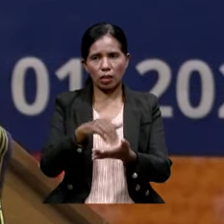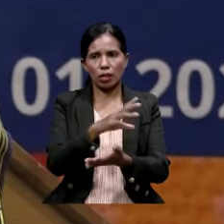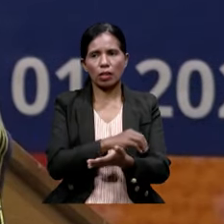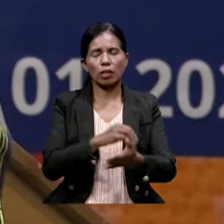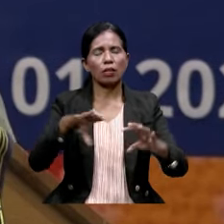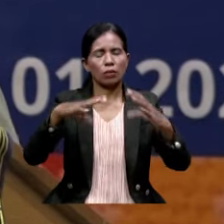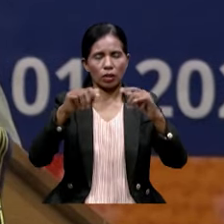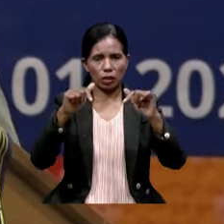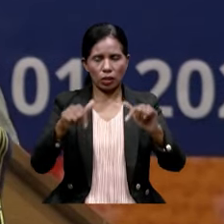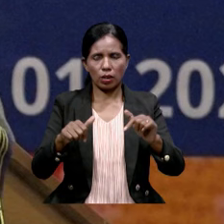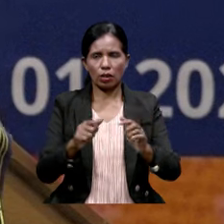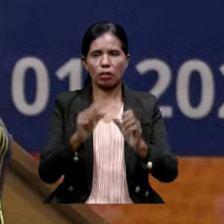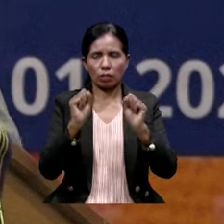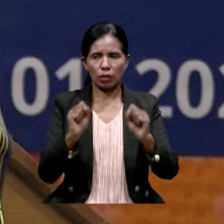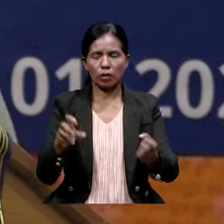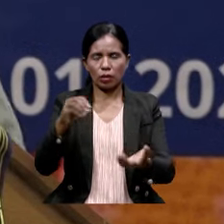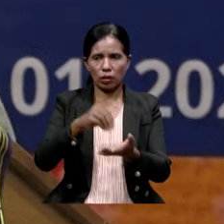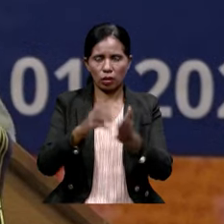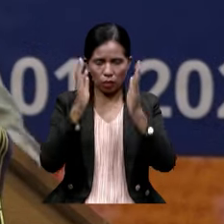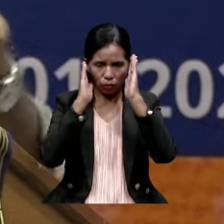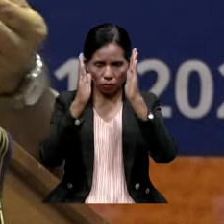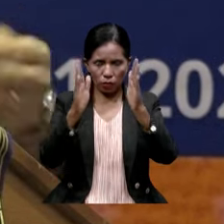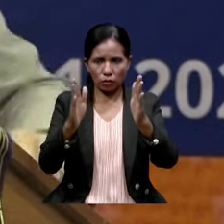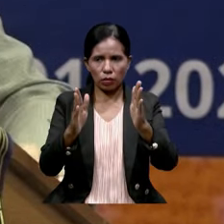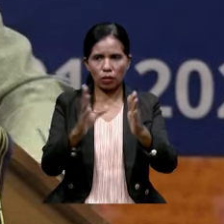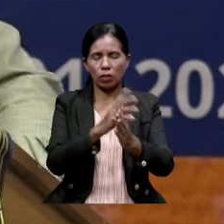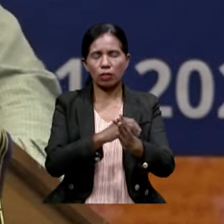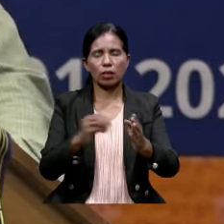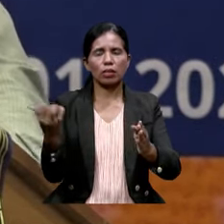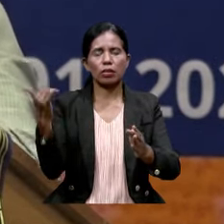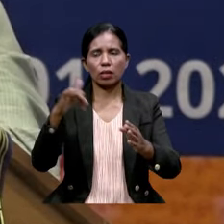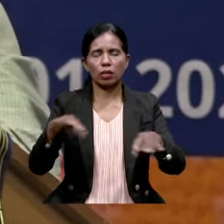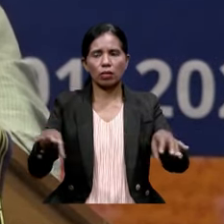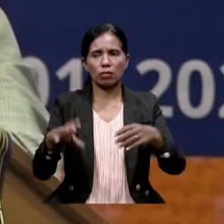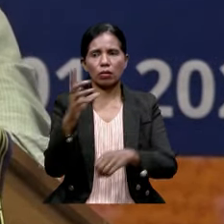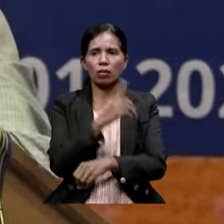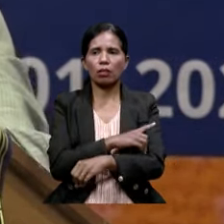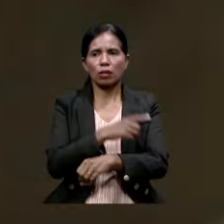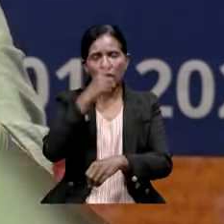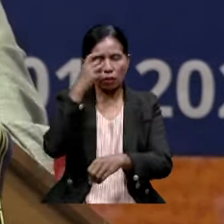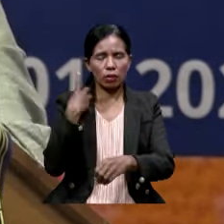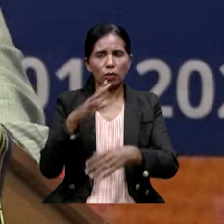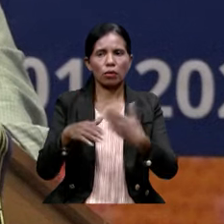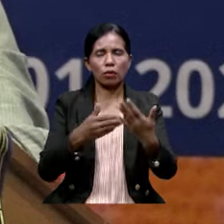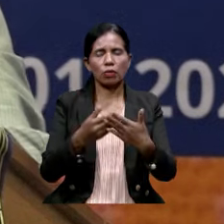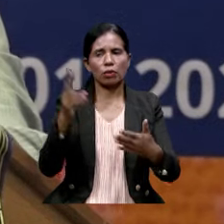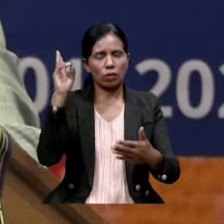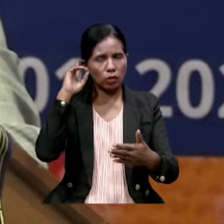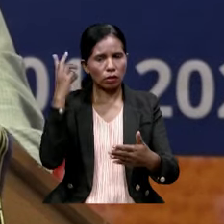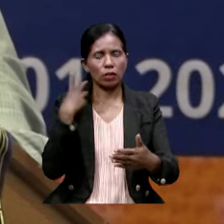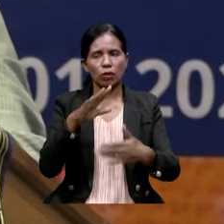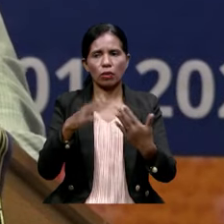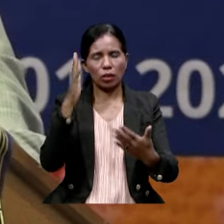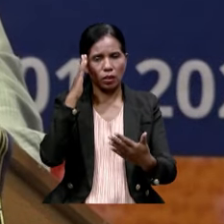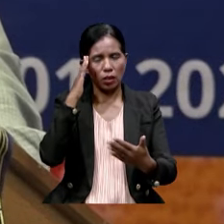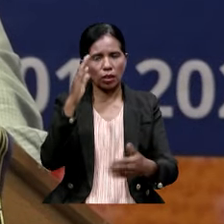Conselho de Irané, ele tal mata para profissões em exercício. Também tem outro Rona, e tem outra técnica, também